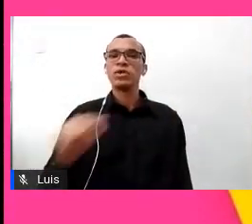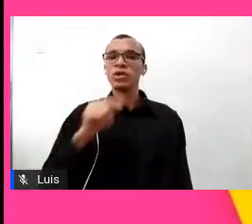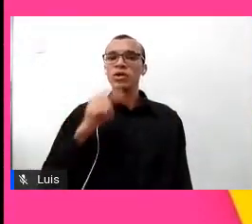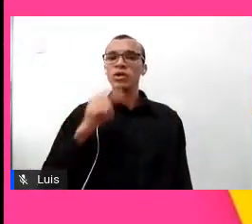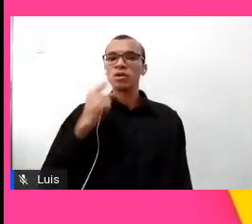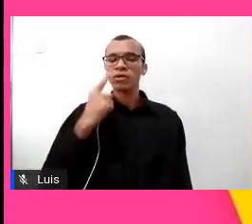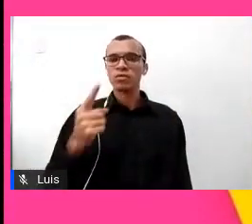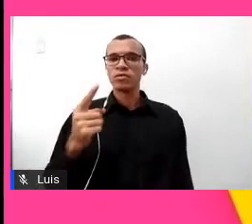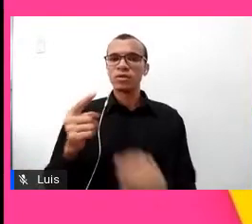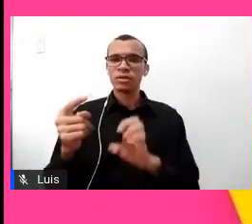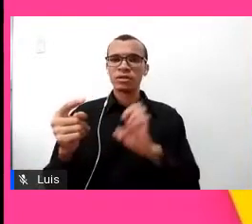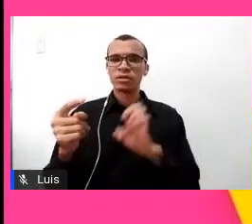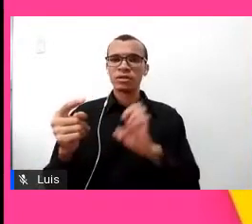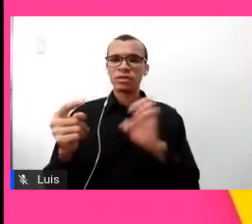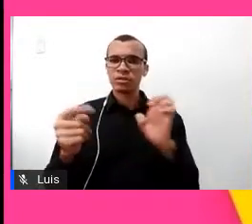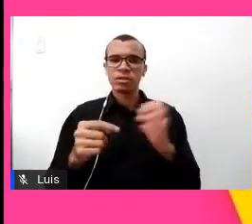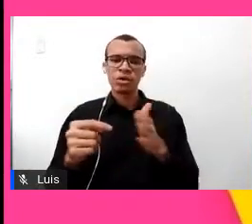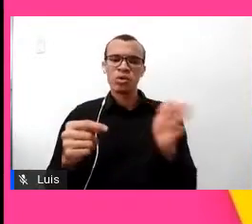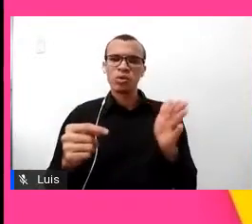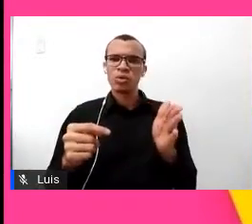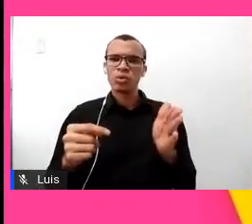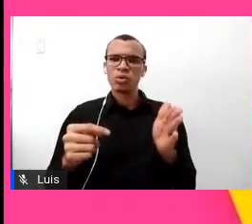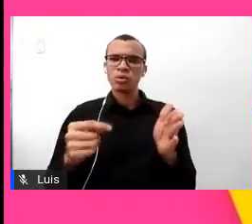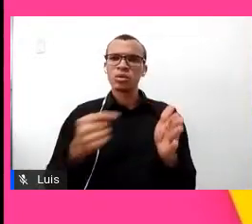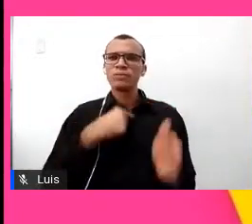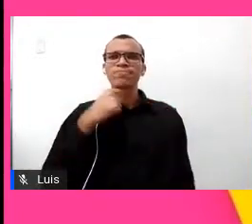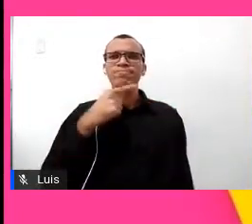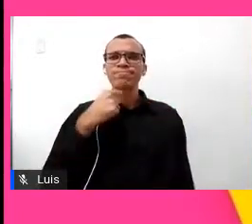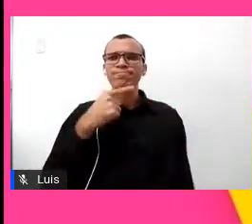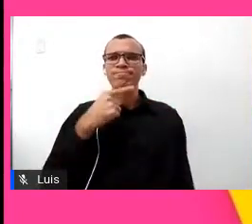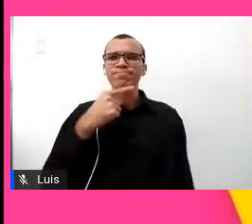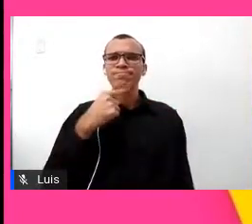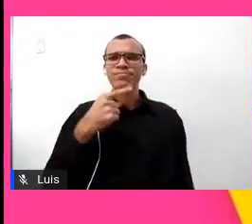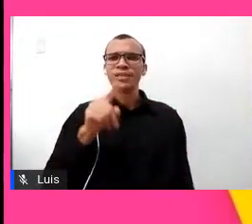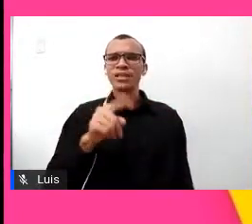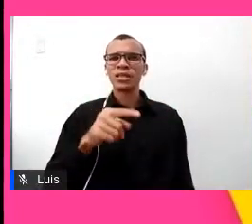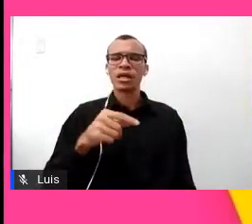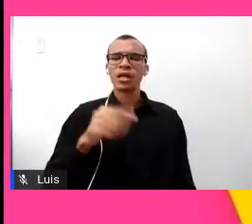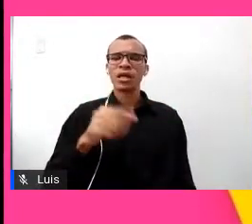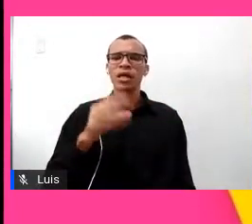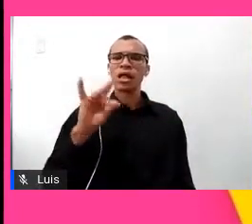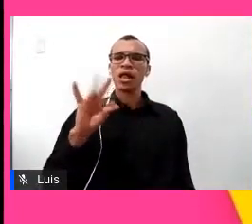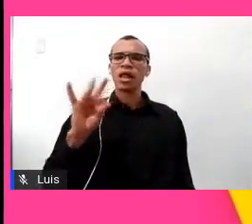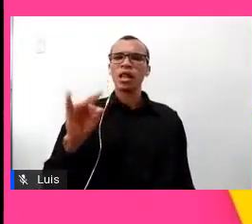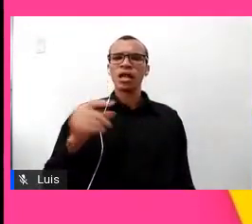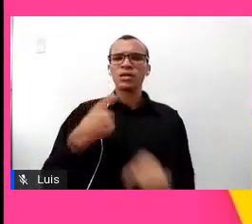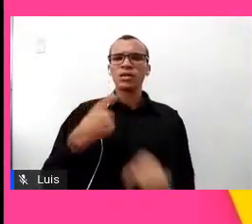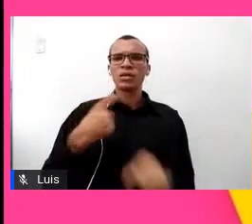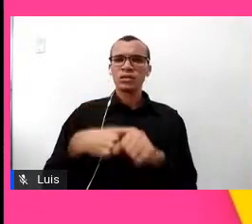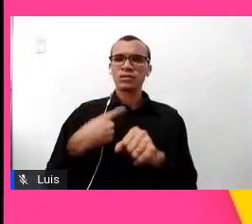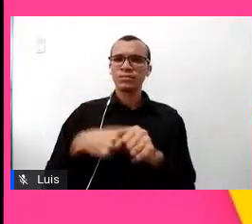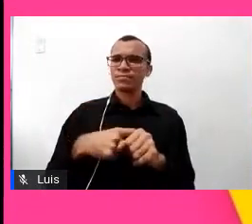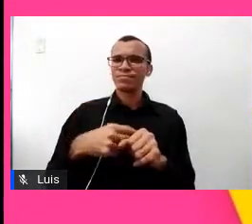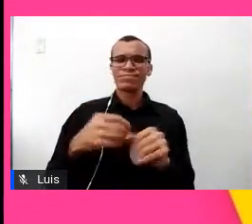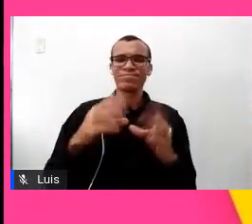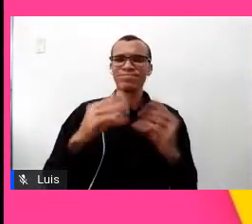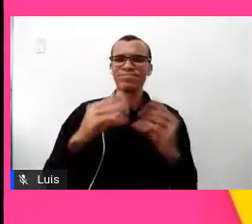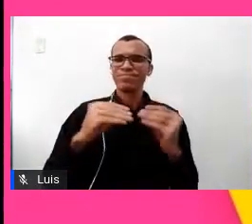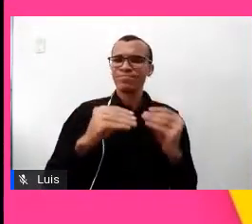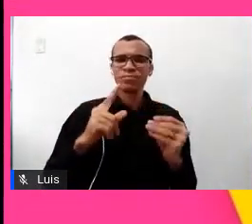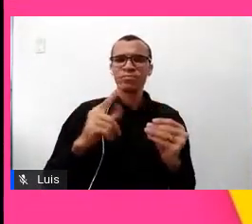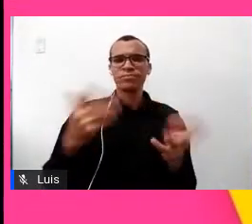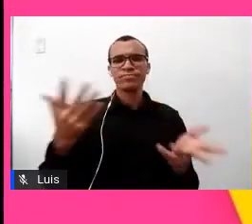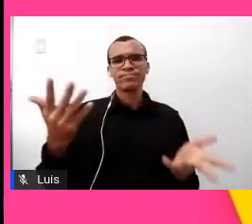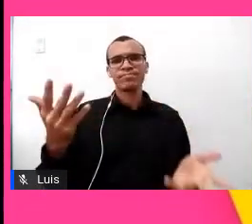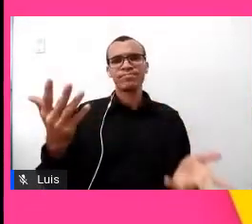mesmo tempo. Então a cola secou e não aderiu aqui, ó. Agora eu apertei e não aderiu de